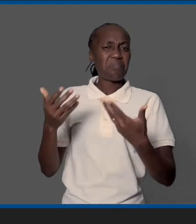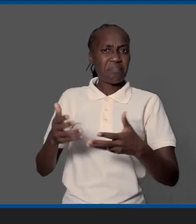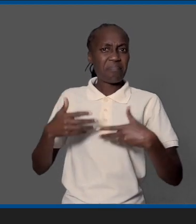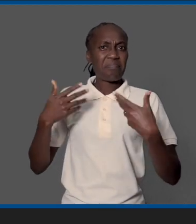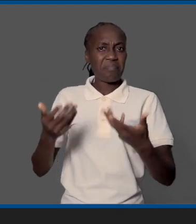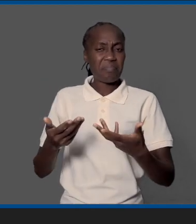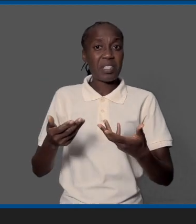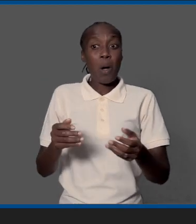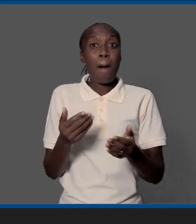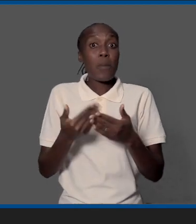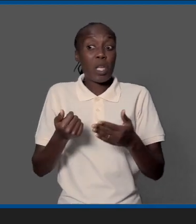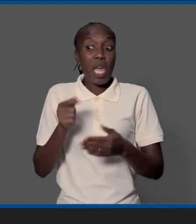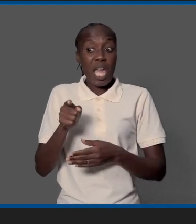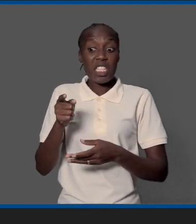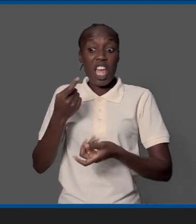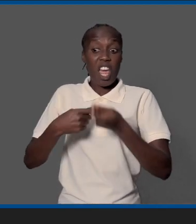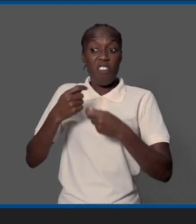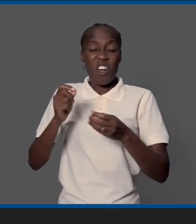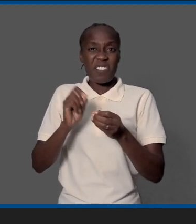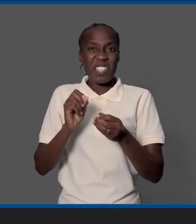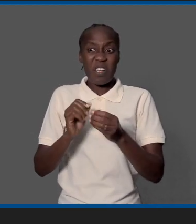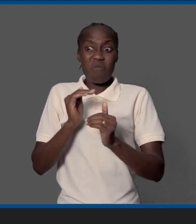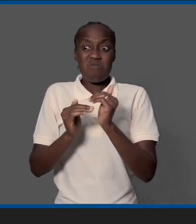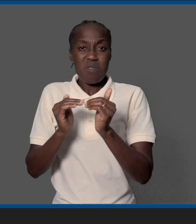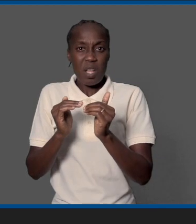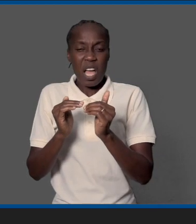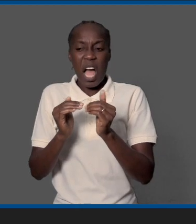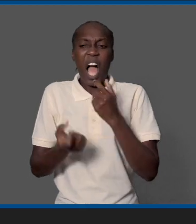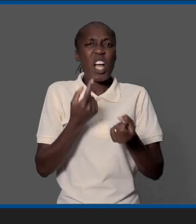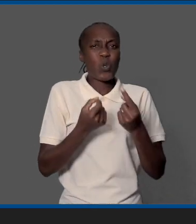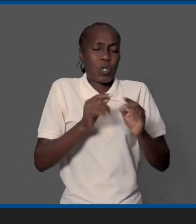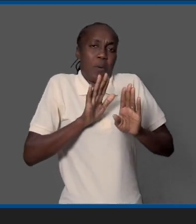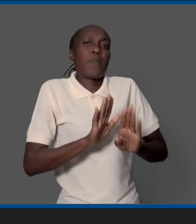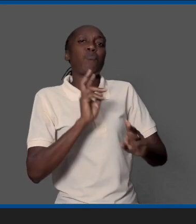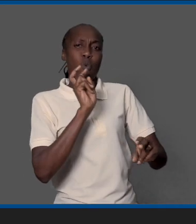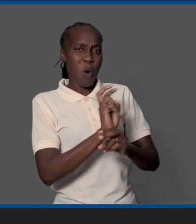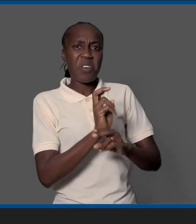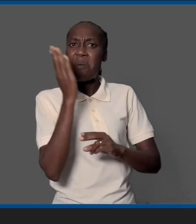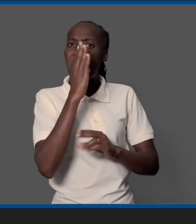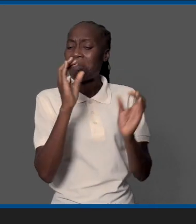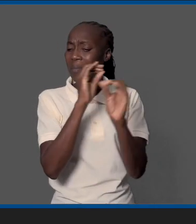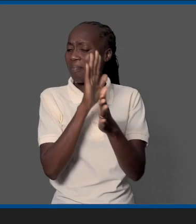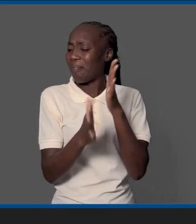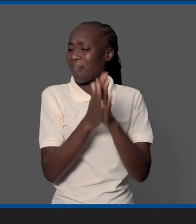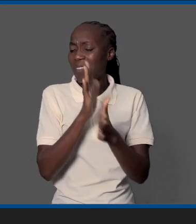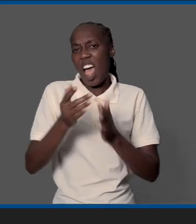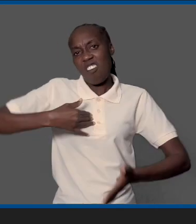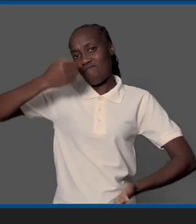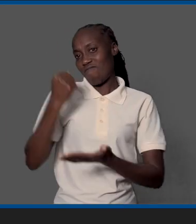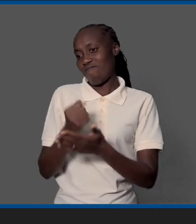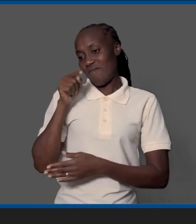coisas ficam bem guardadas, não apodrecem. Então, optei nesse negócio por causa disso. Como tinham me dado um pouco de dinheiro,